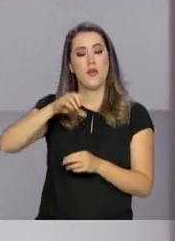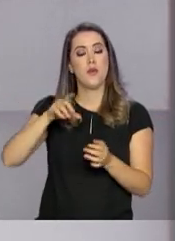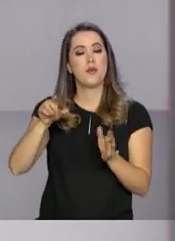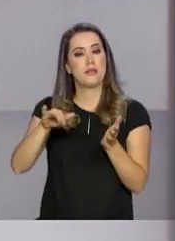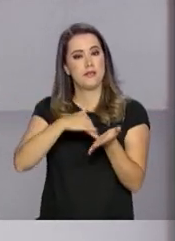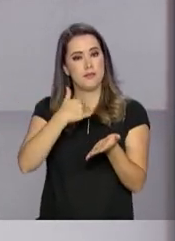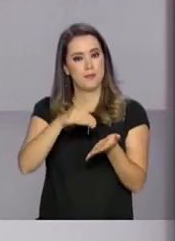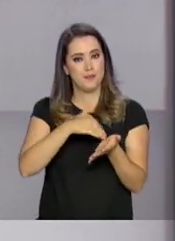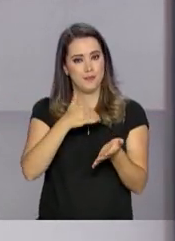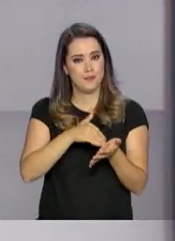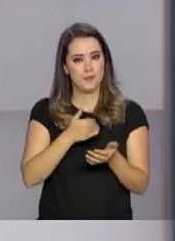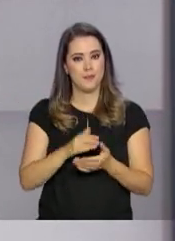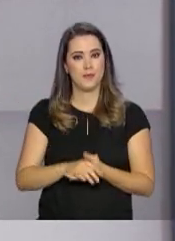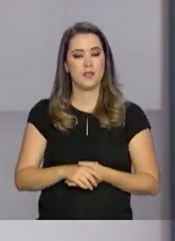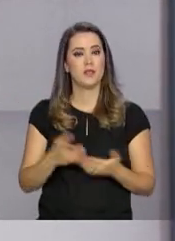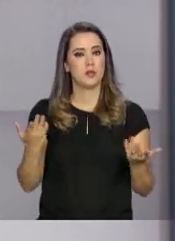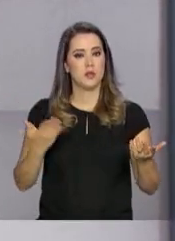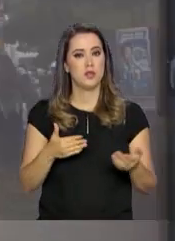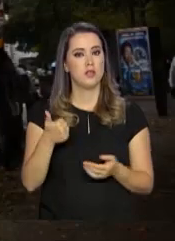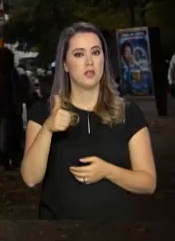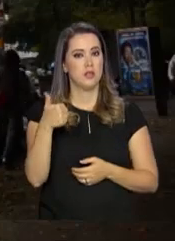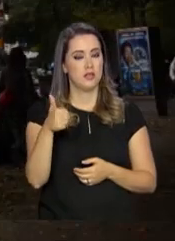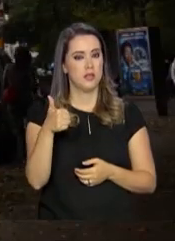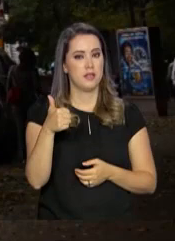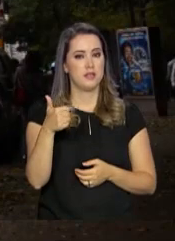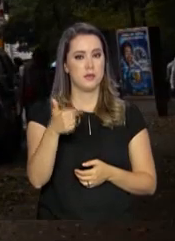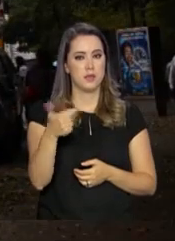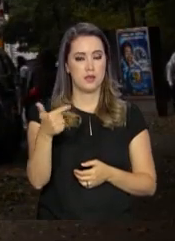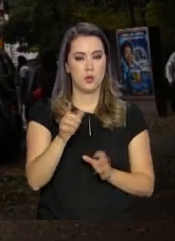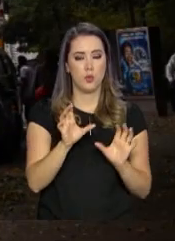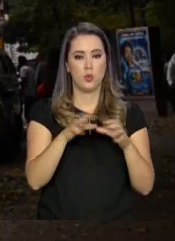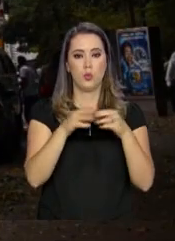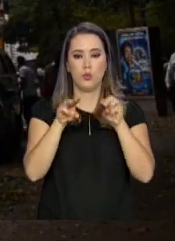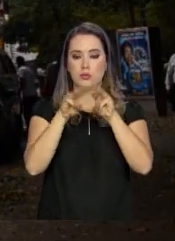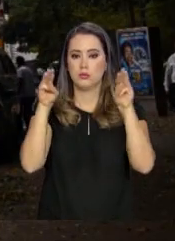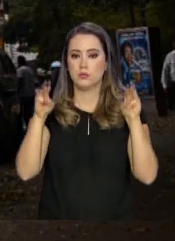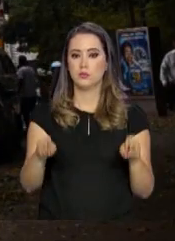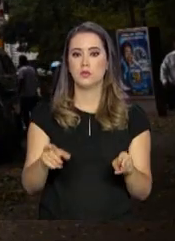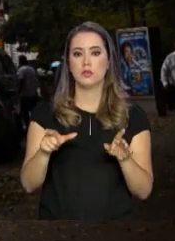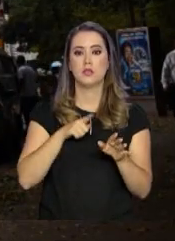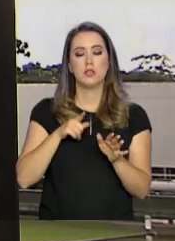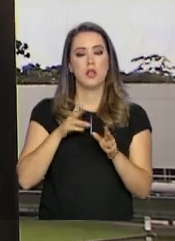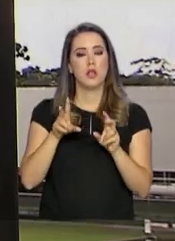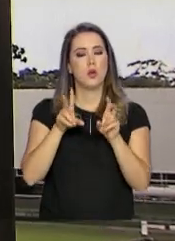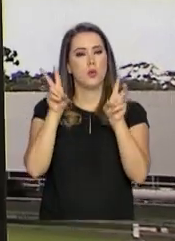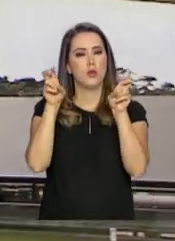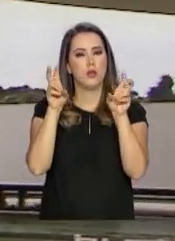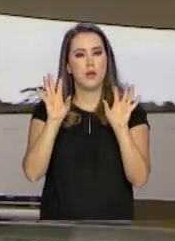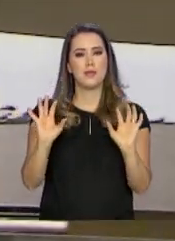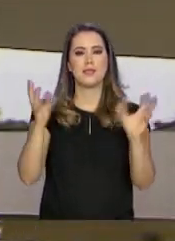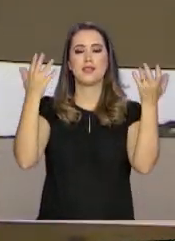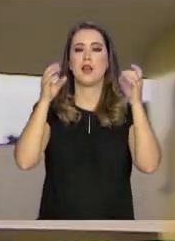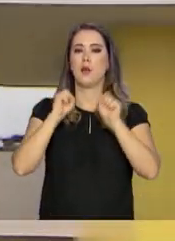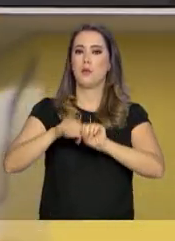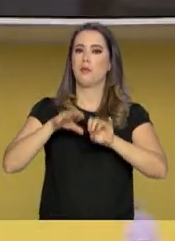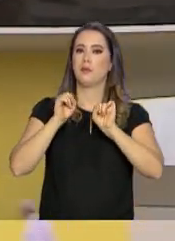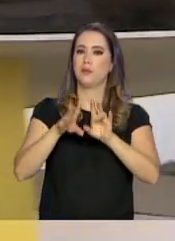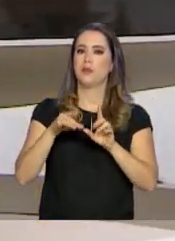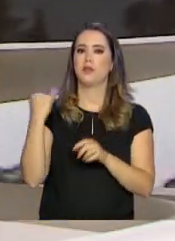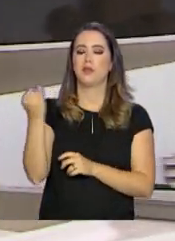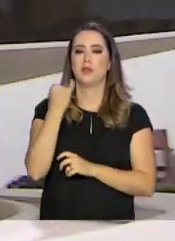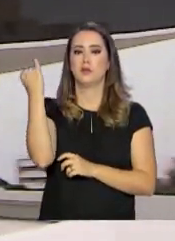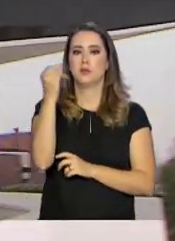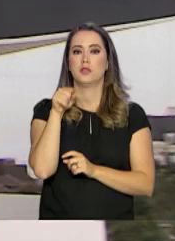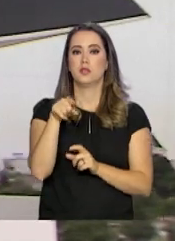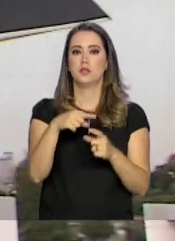fazer a sua inscrição a 12ª edição da primavera dos museus terá o tema celebrando a educação e destaca a